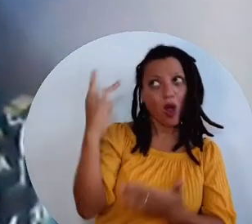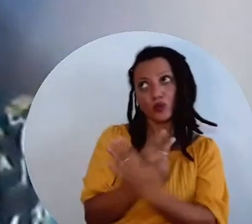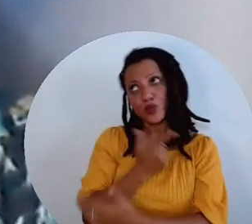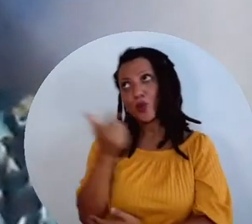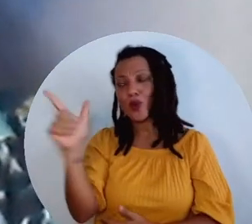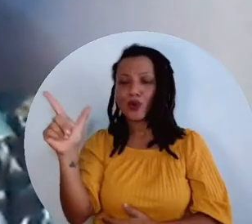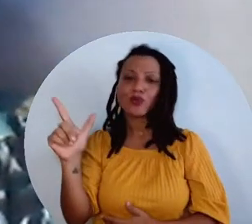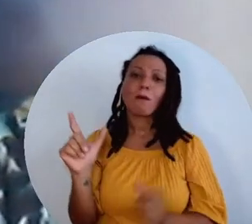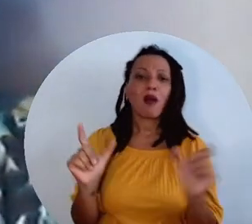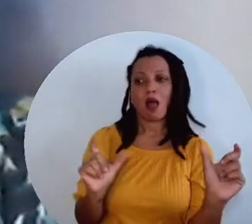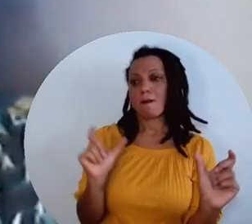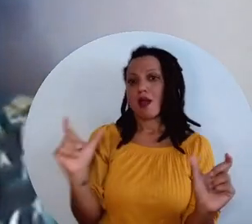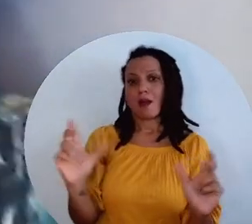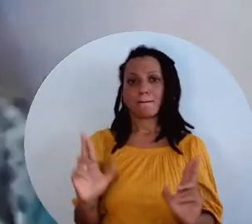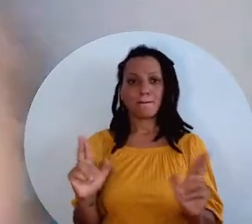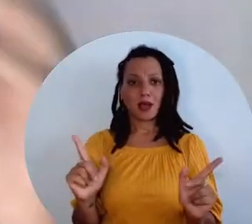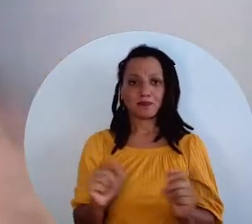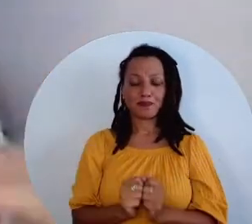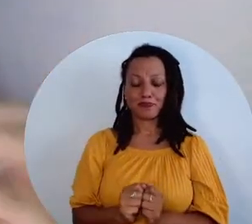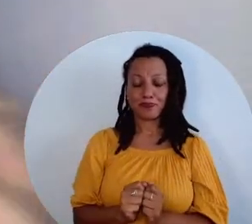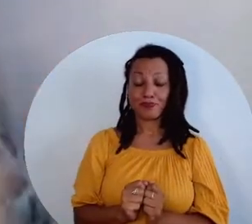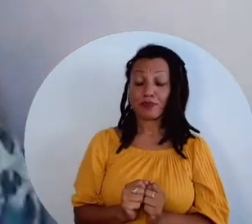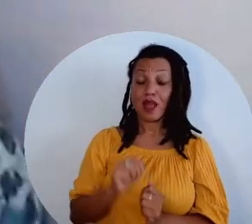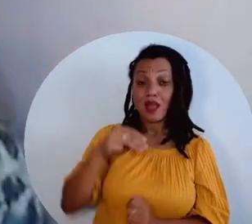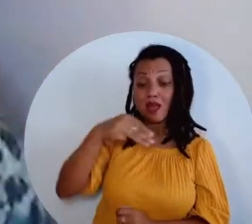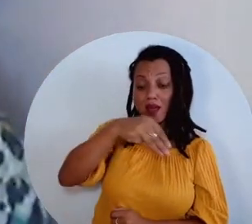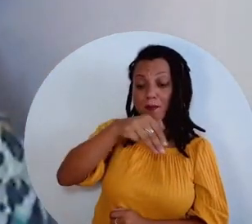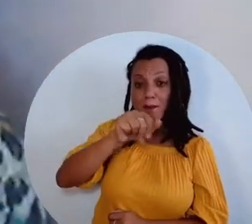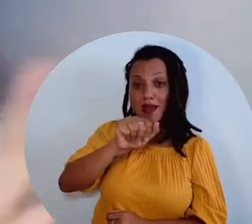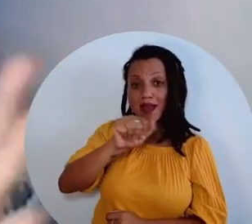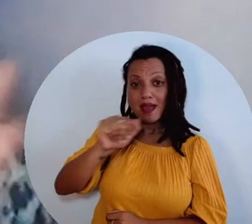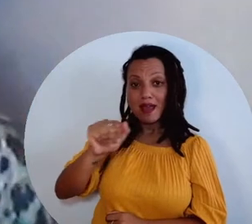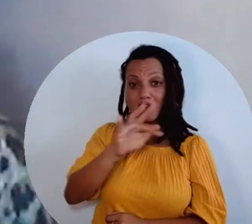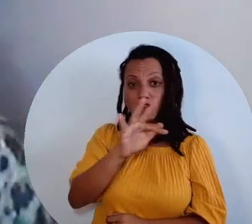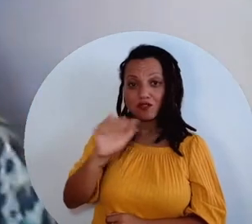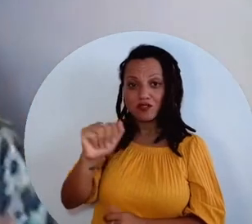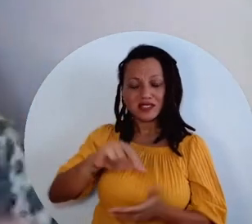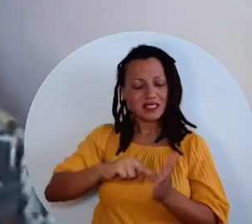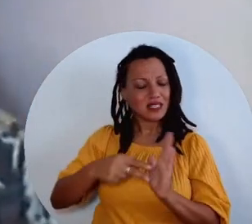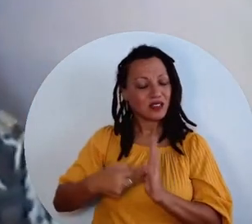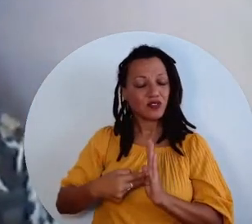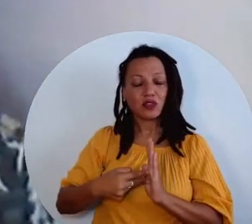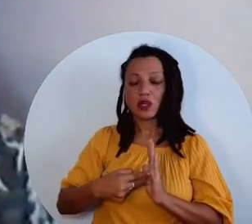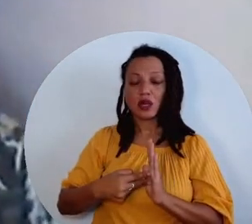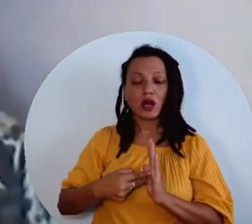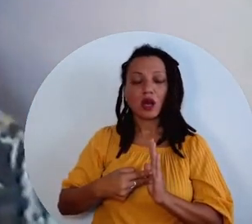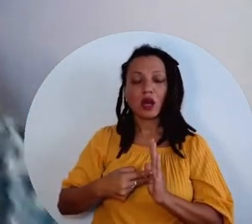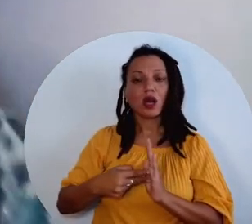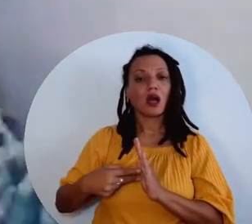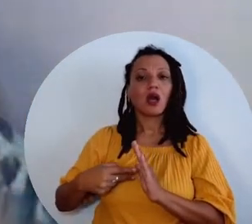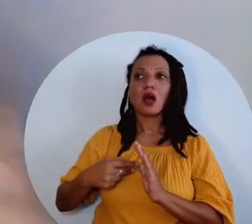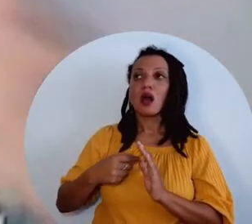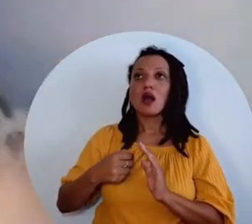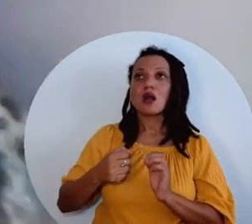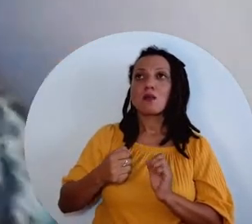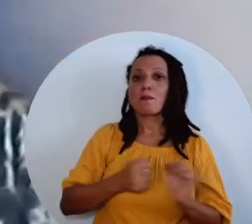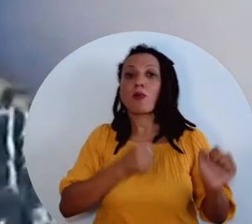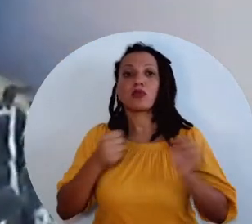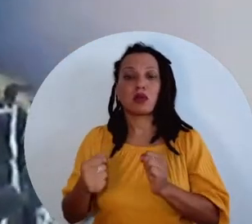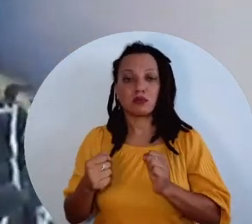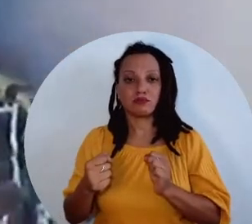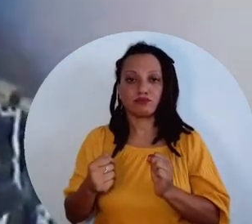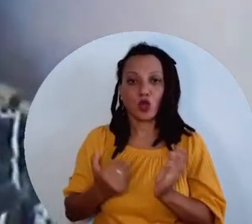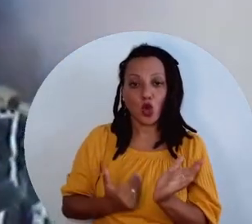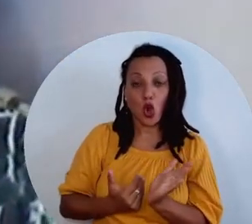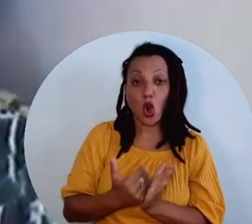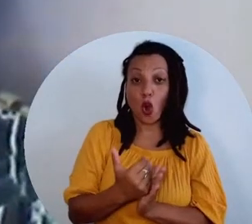mesmo? Então, a Maafa, o que é, né? É um fenômeno de poder, tá? Que tem uma data